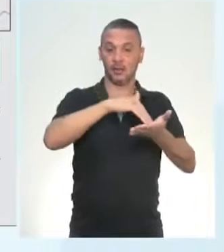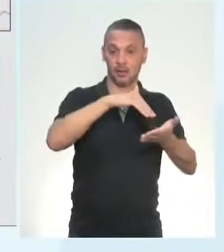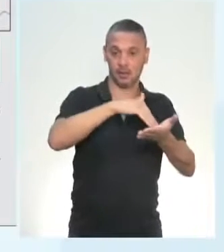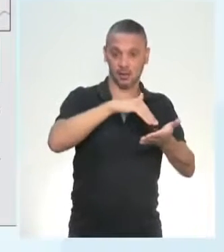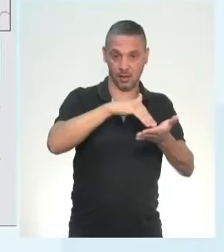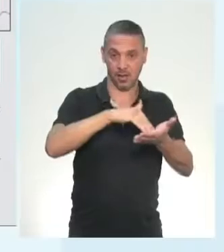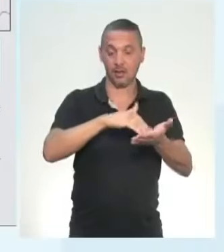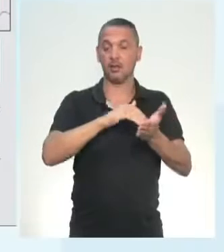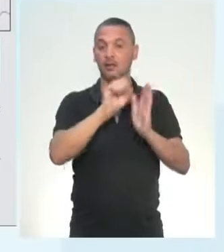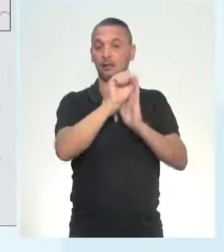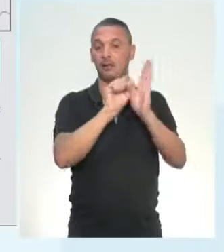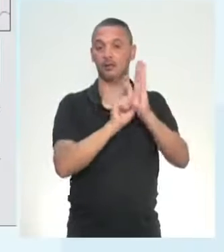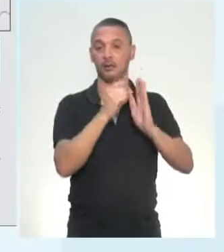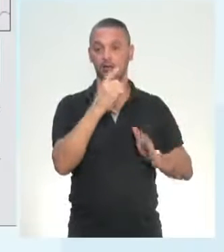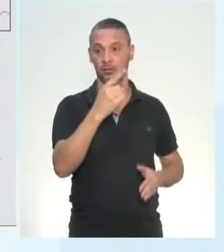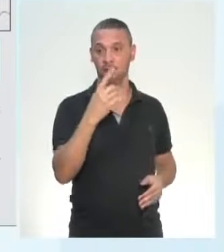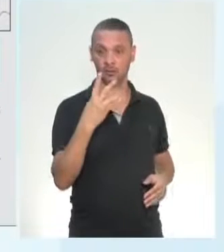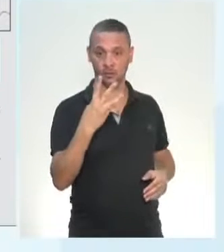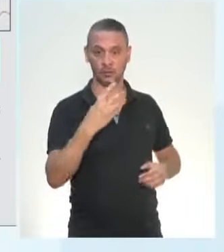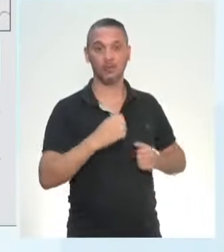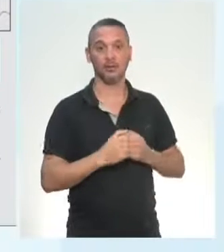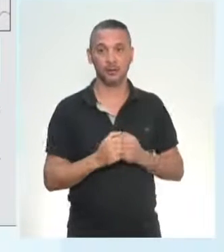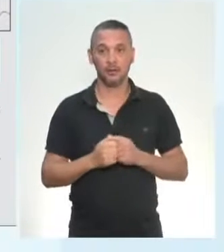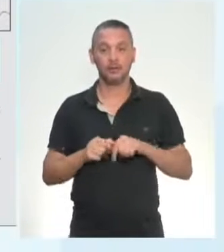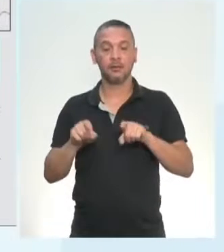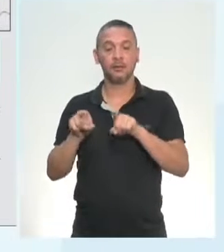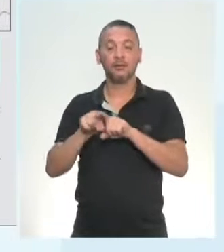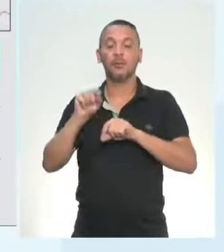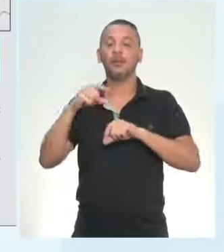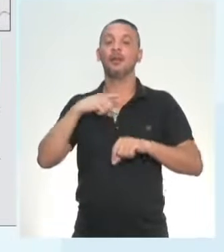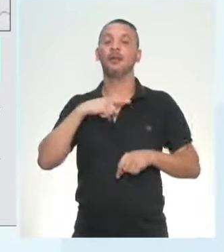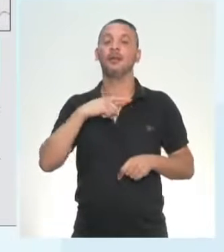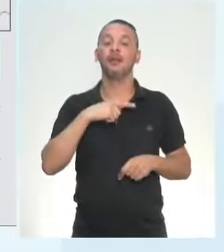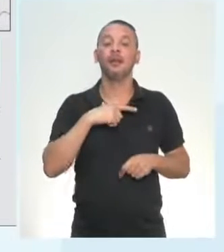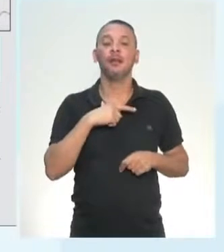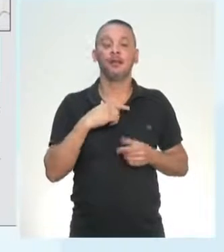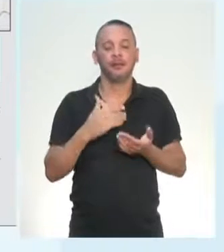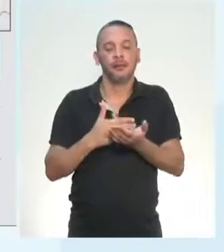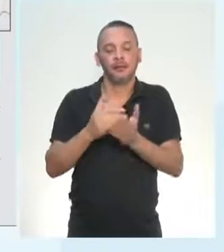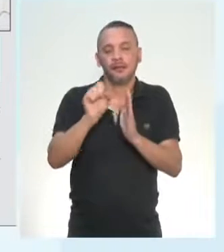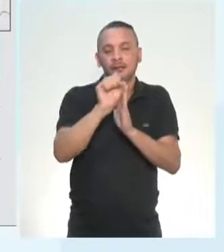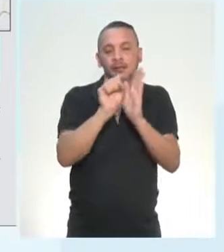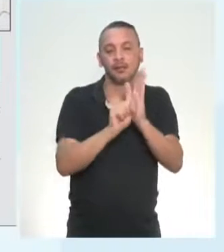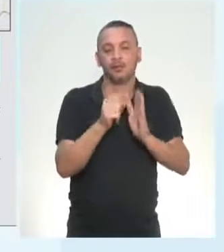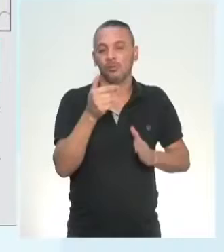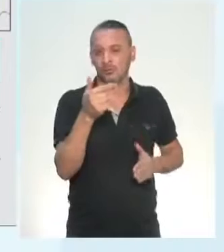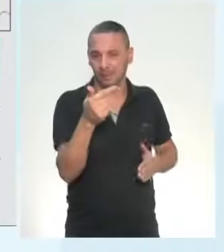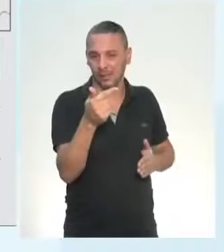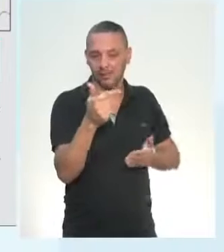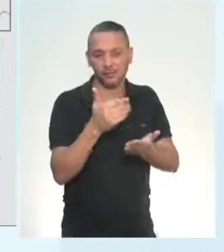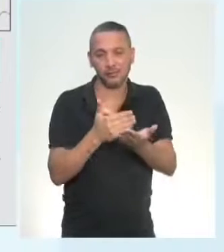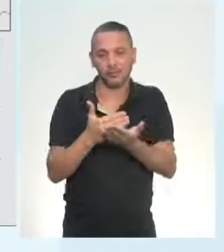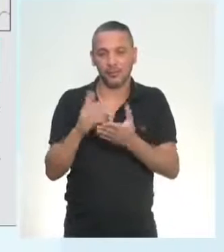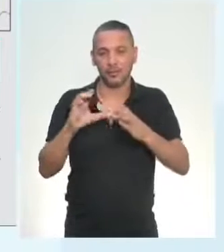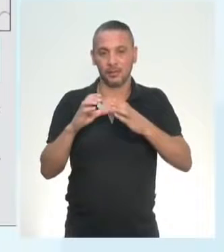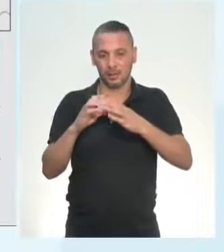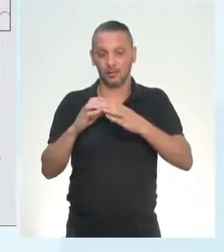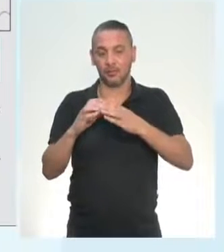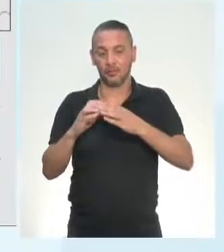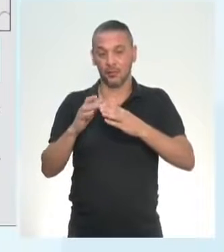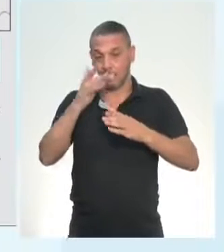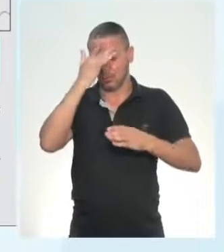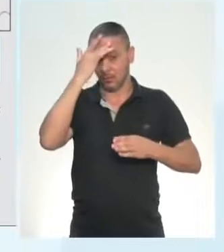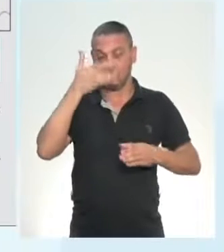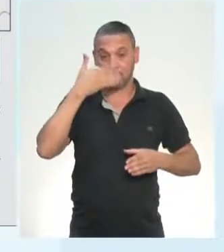ao século XIII. Nós sabemos que a partir ali do século VII, os